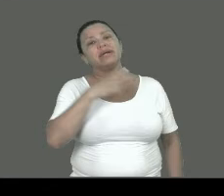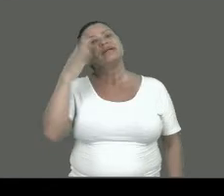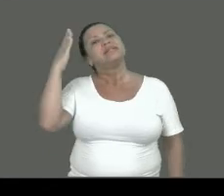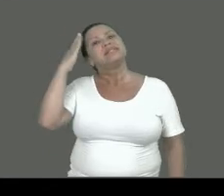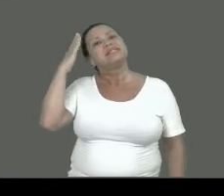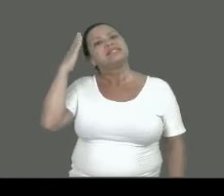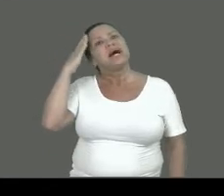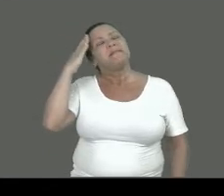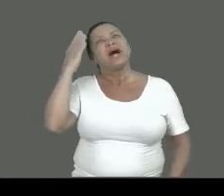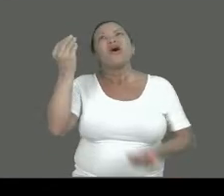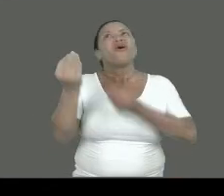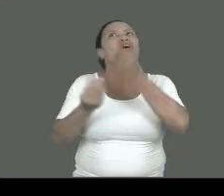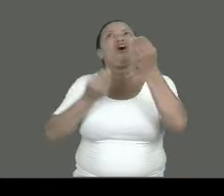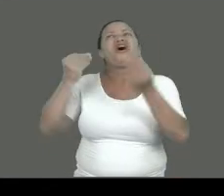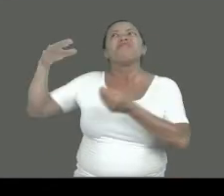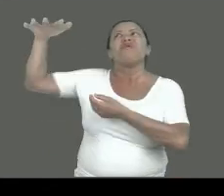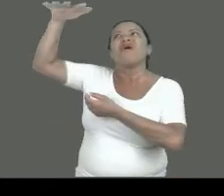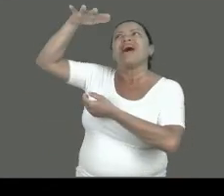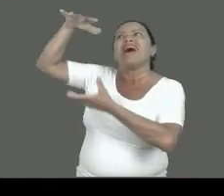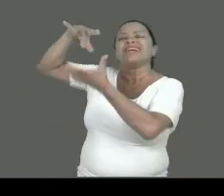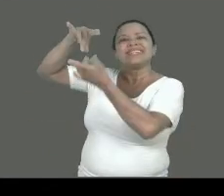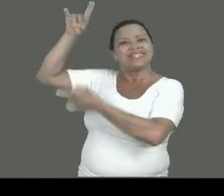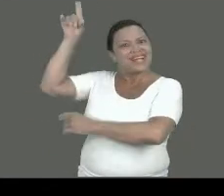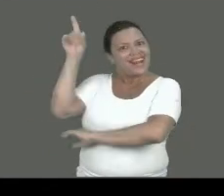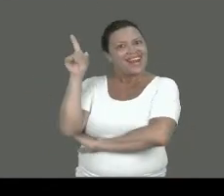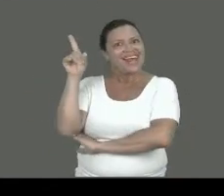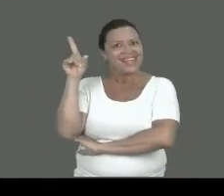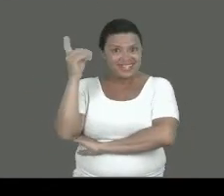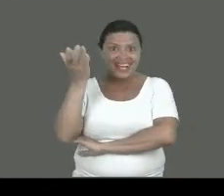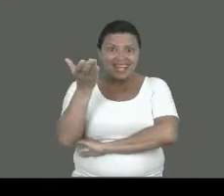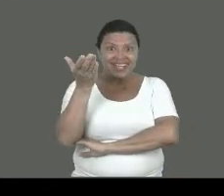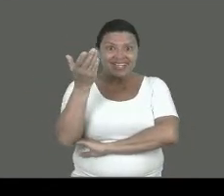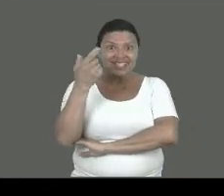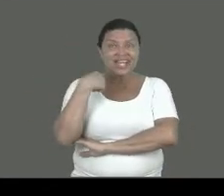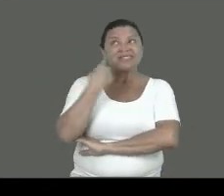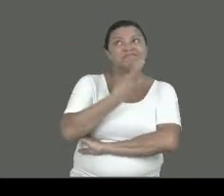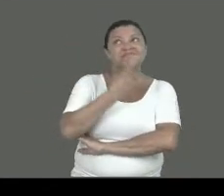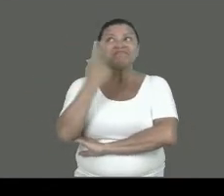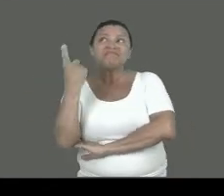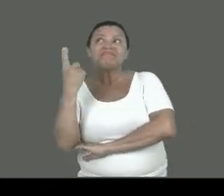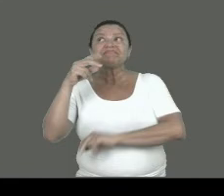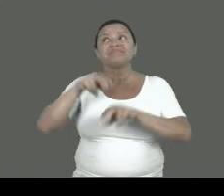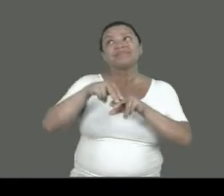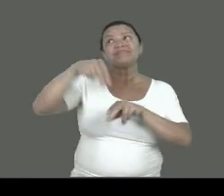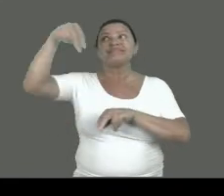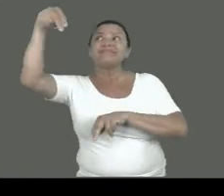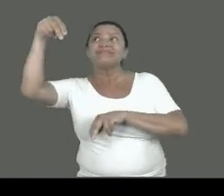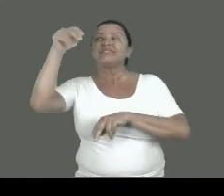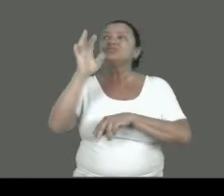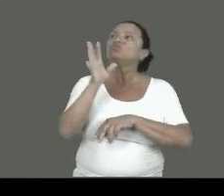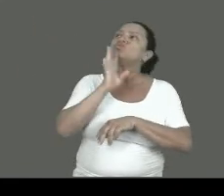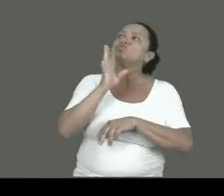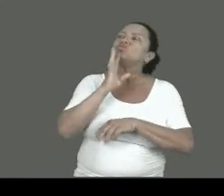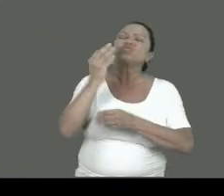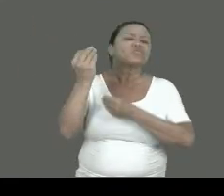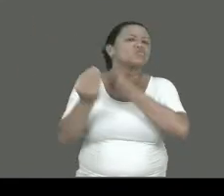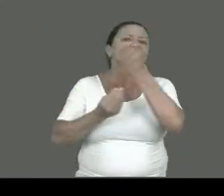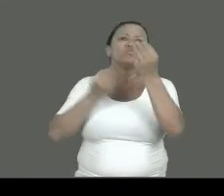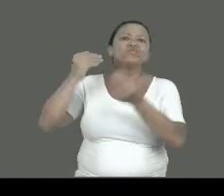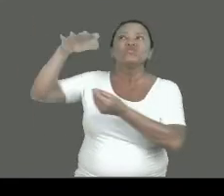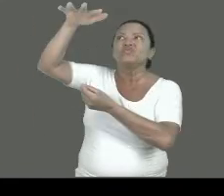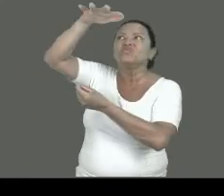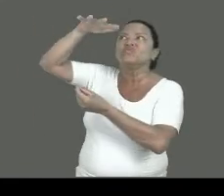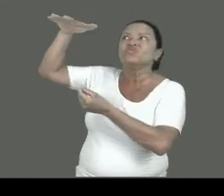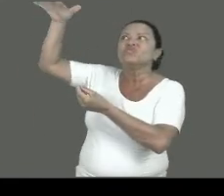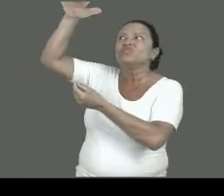saber como é o mundo de lá, de saber para onde vamos, de conhecer como é o mundo